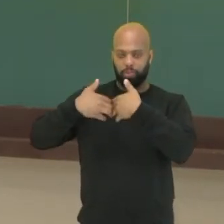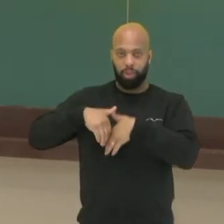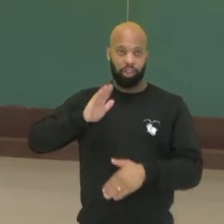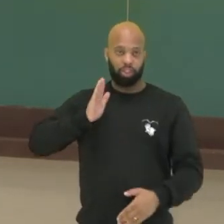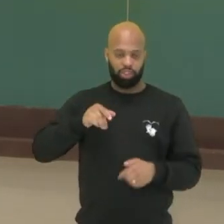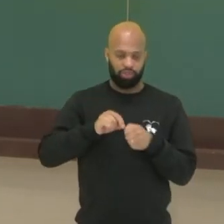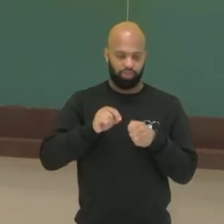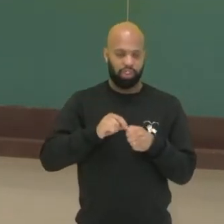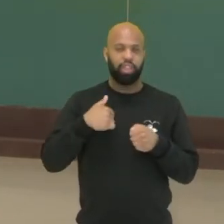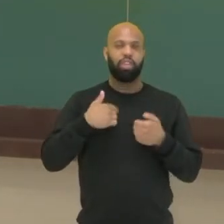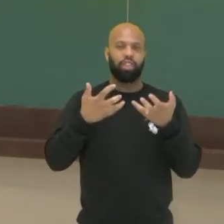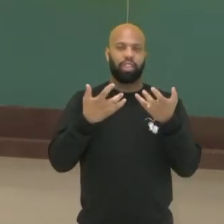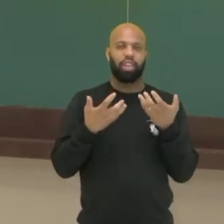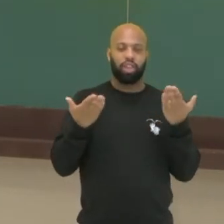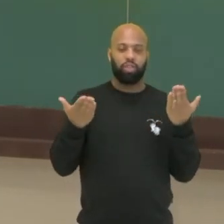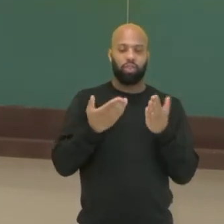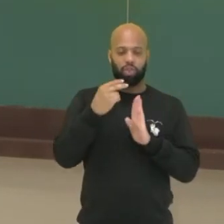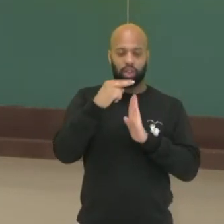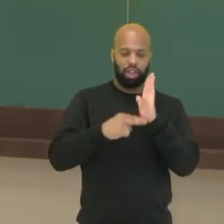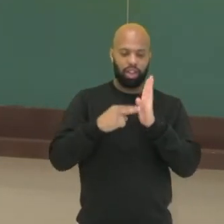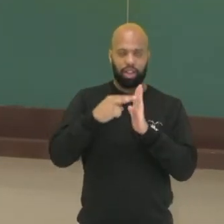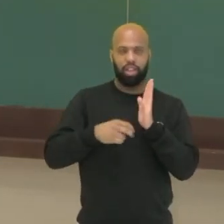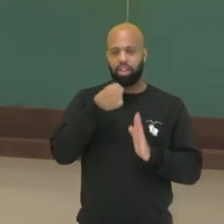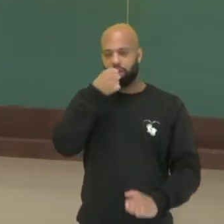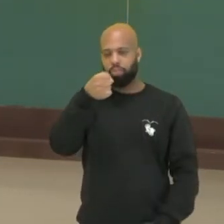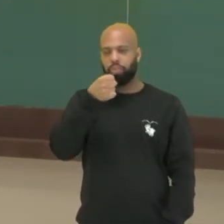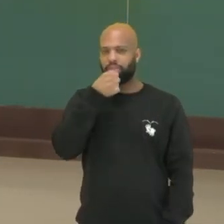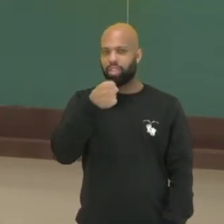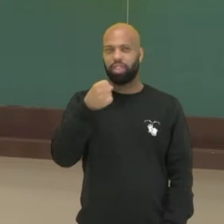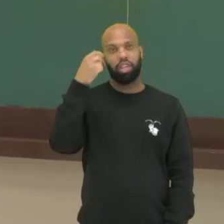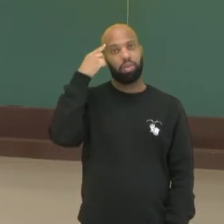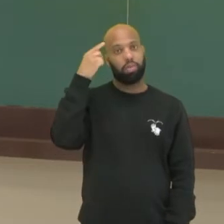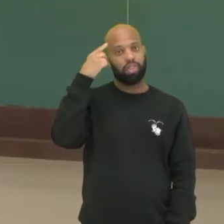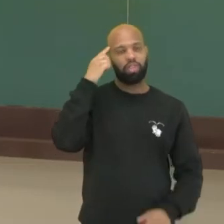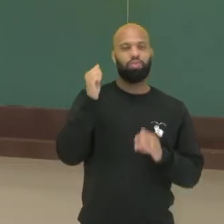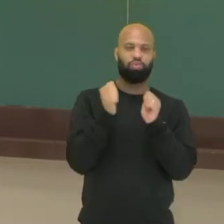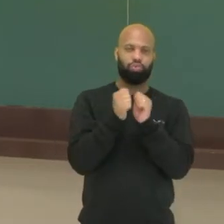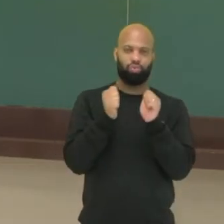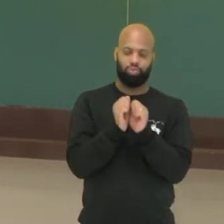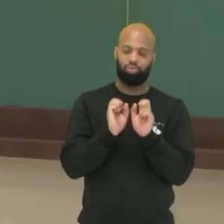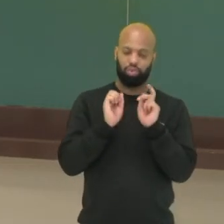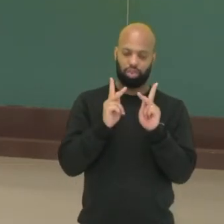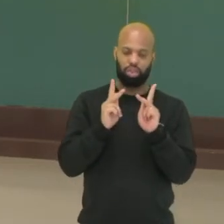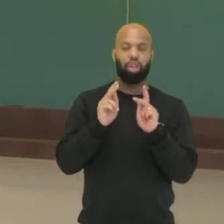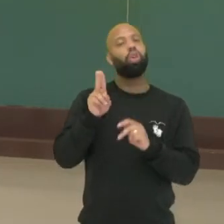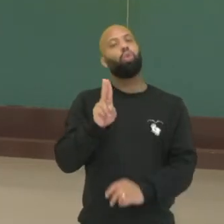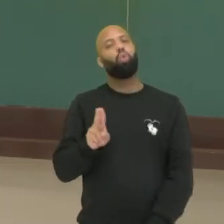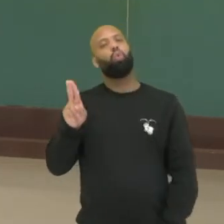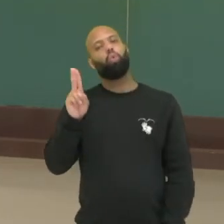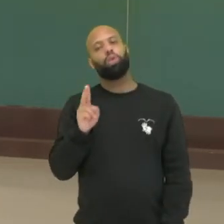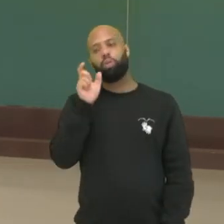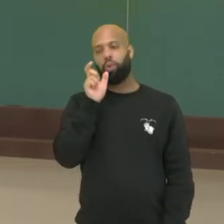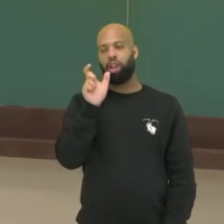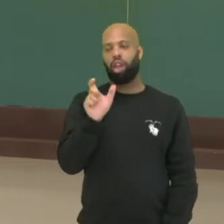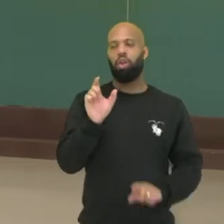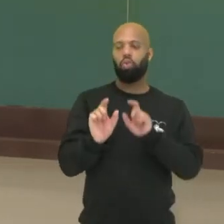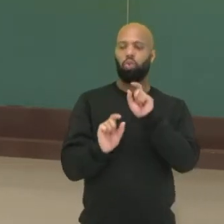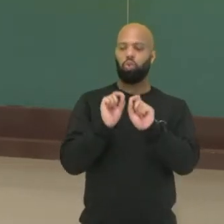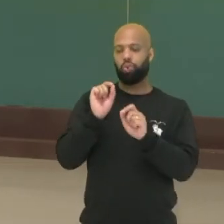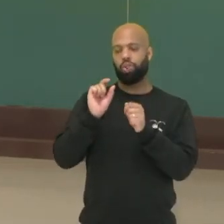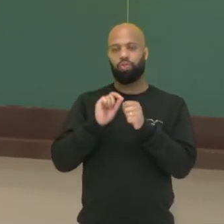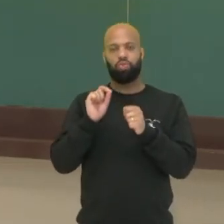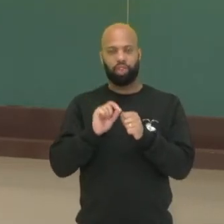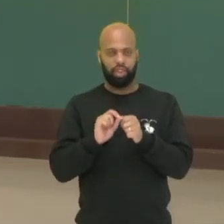reflexão, eu quero que a gente vai ler agora uma reportagem, nós vamos pensando juntos no uso dessas palavras, o que elas fazem, o que deixam de fazer